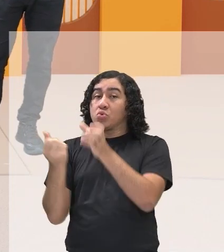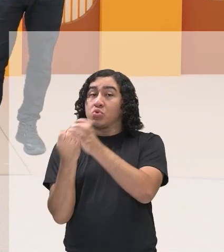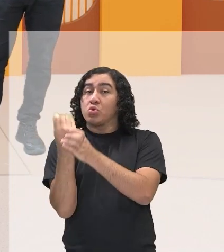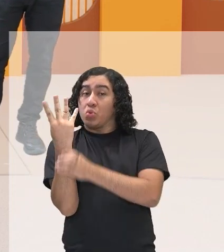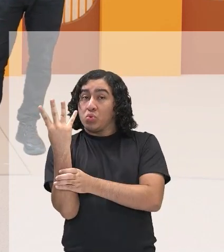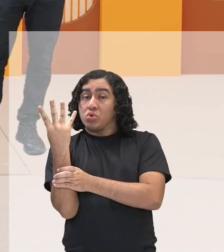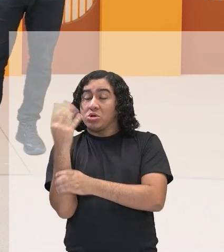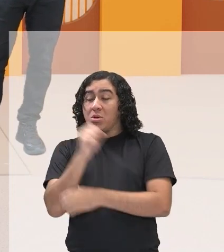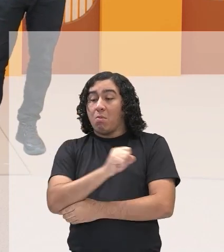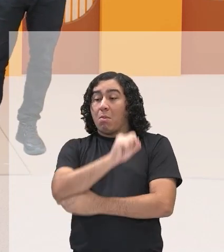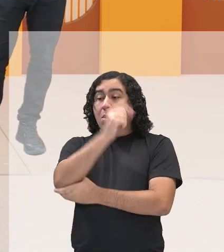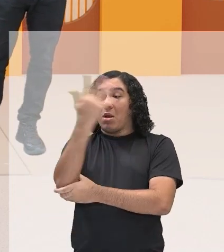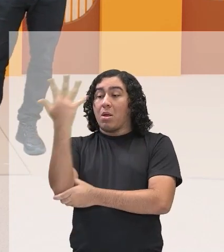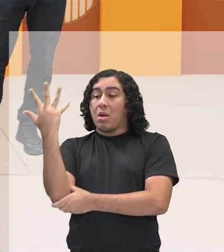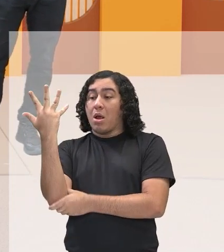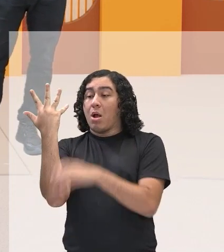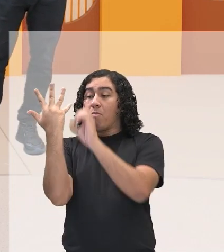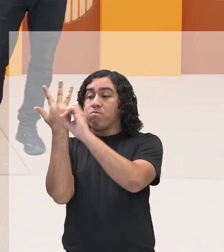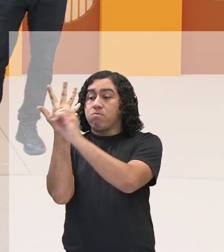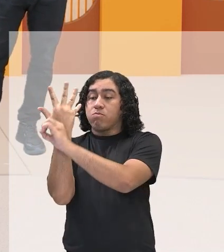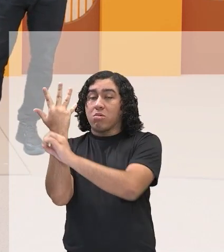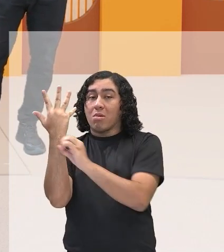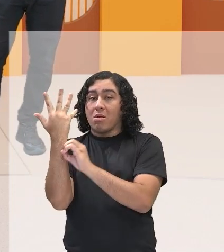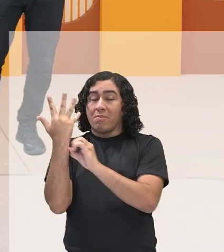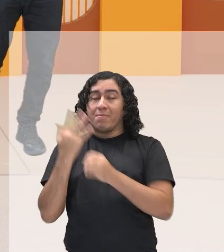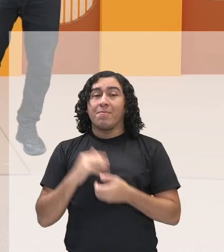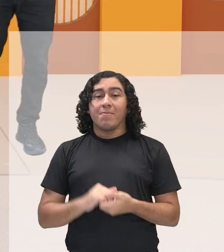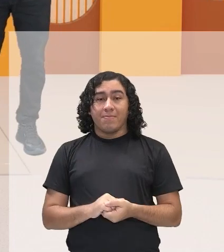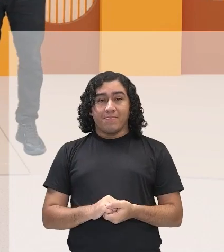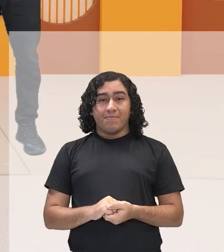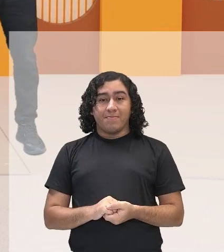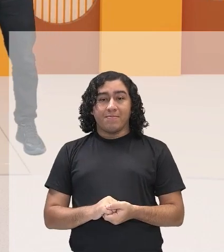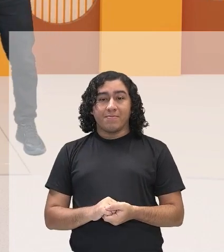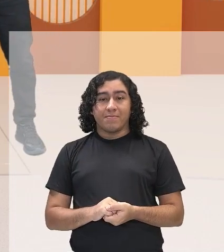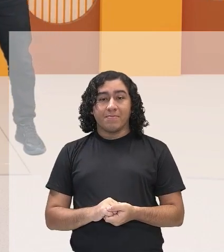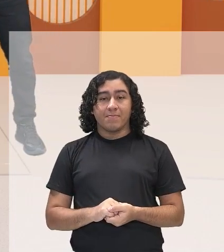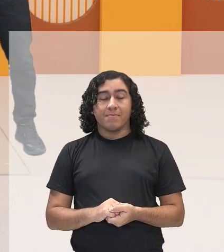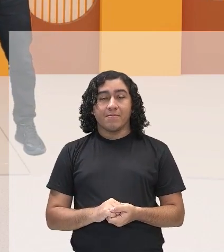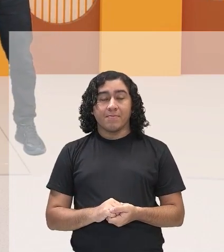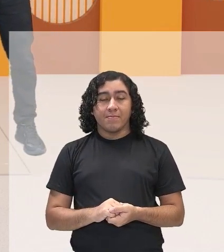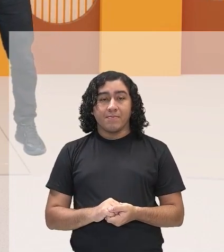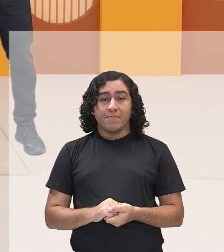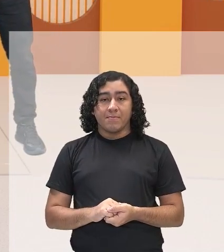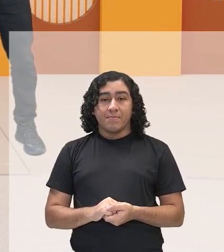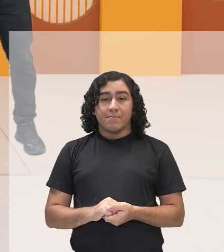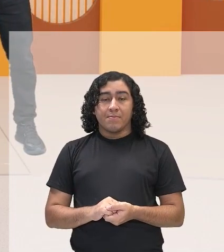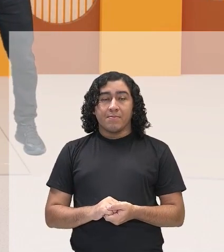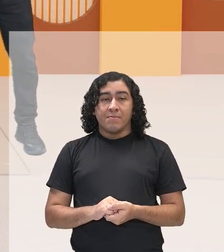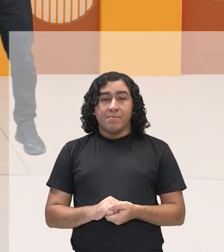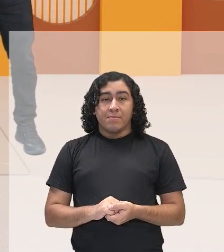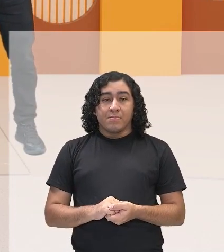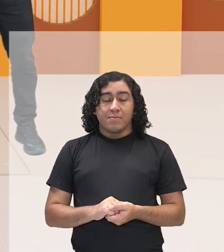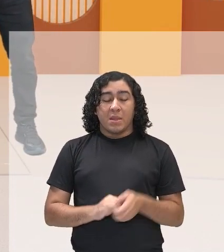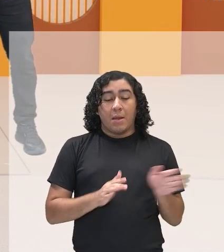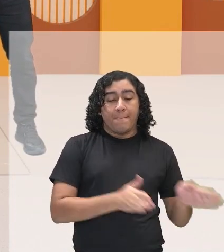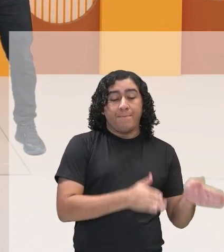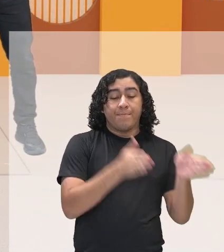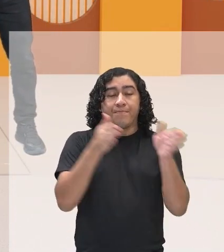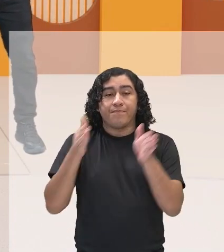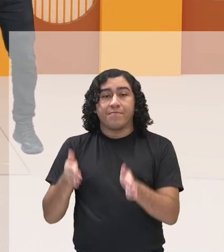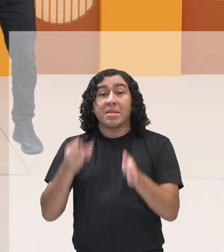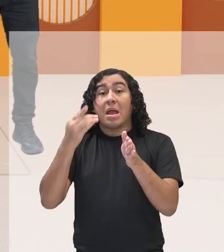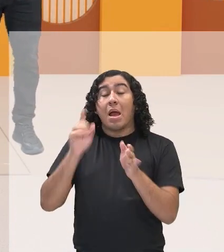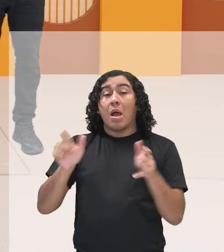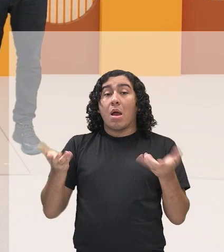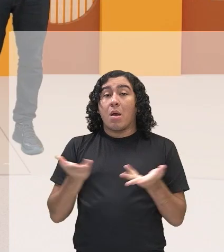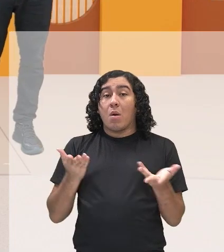né? Se desenvolvam. Então vamos depois trazer isso para as pessoas. Vamos avançar agora na nossa ideia da axiologia.